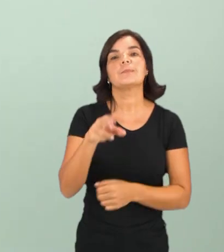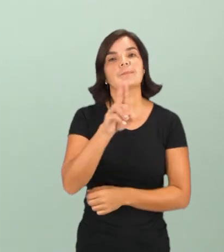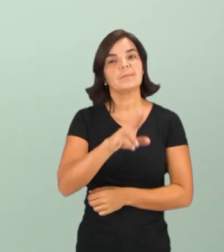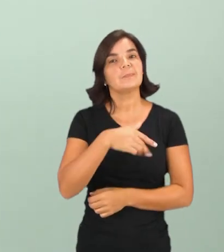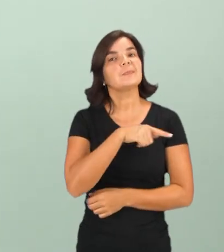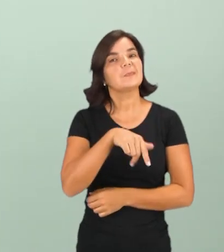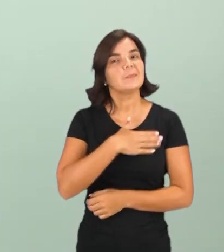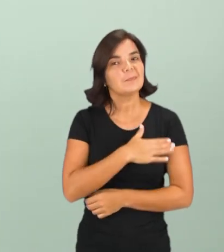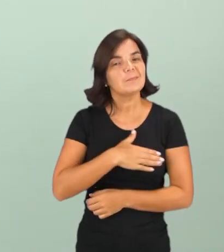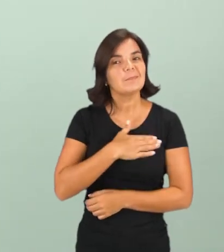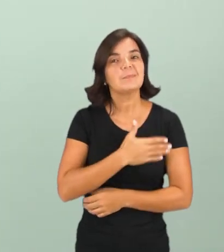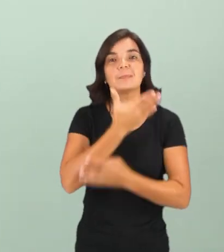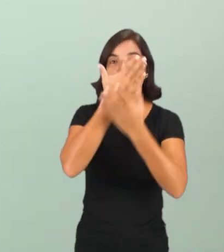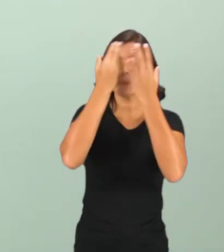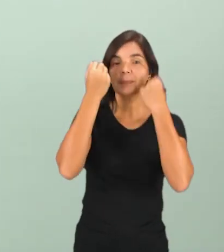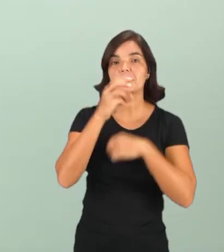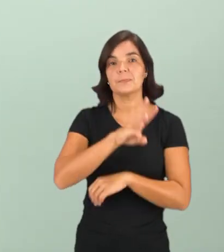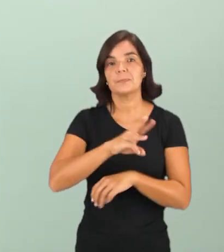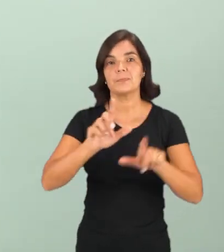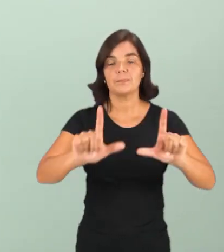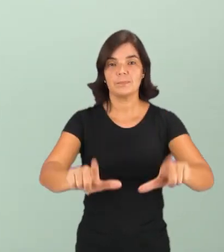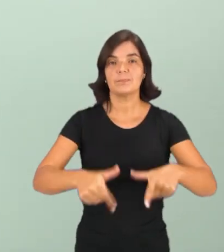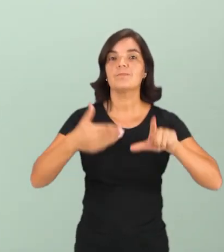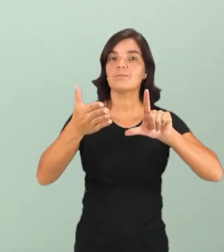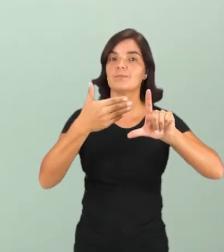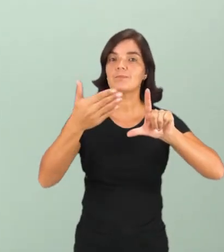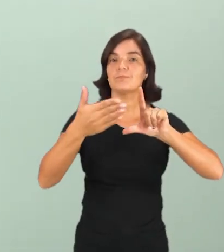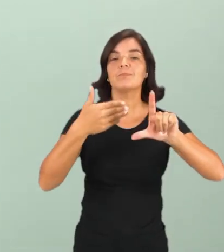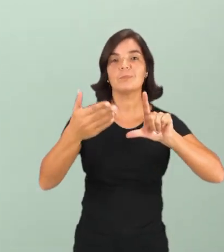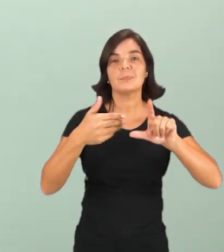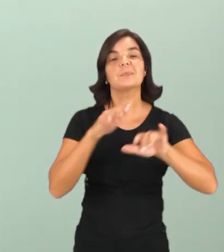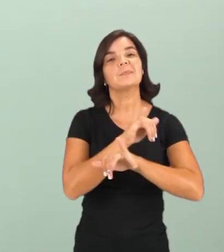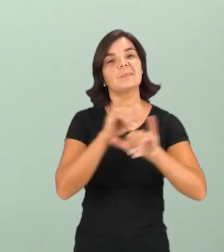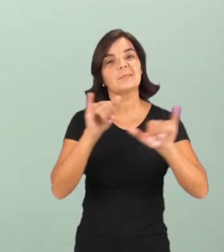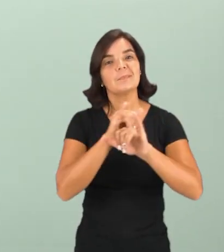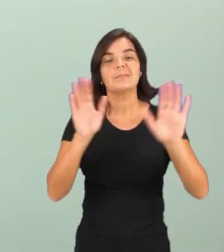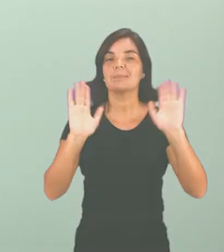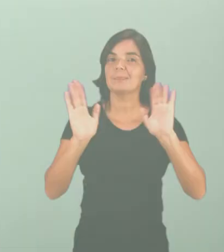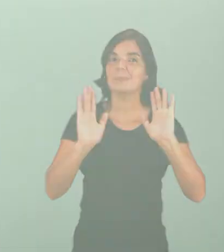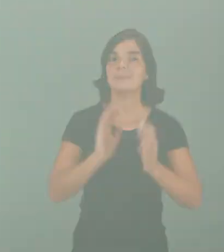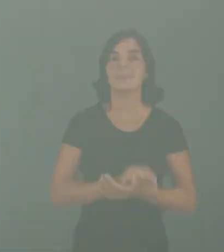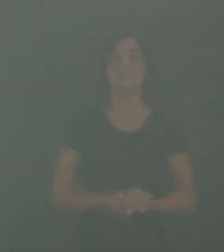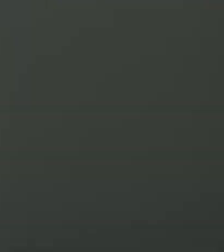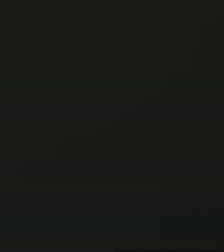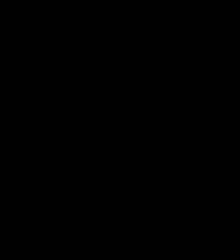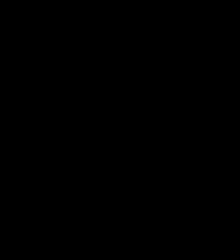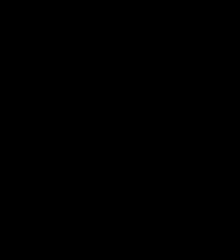gustado. Não se esqueçam de acessar a plataforma para mais informações. Hasta luego!